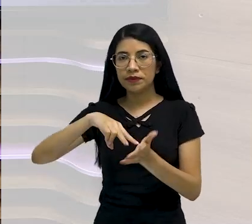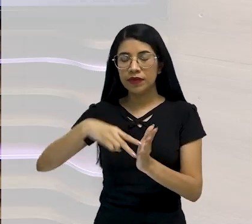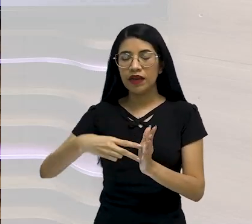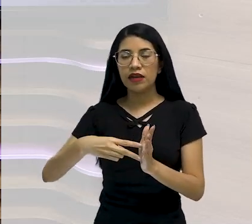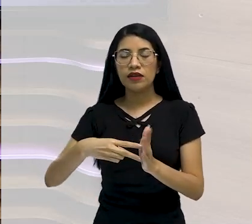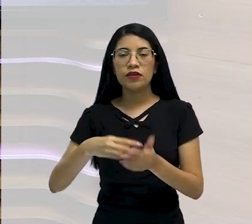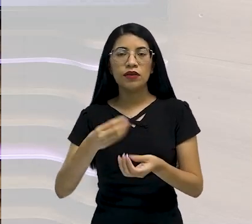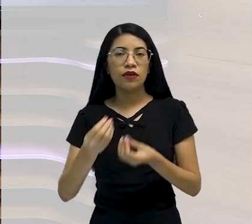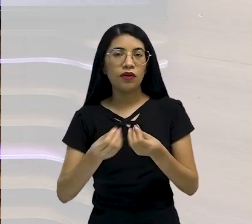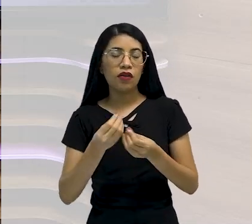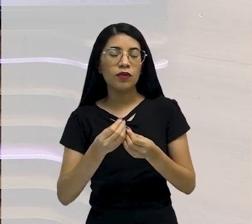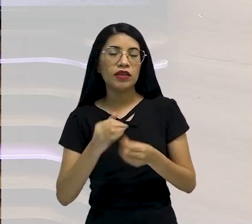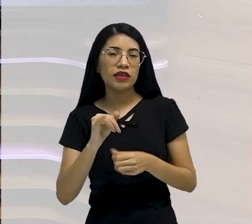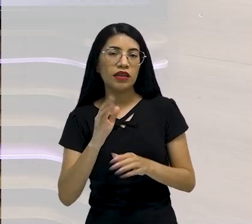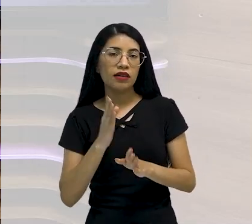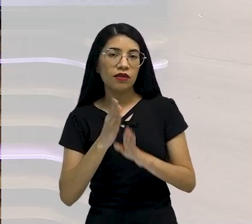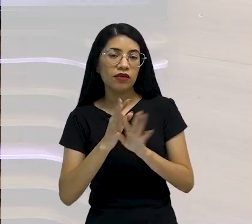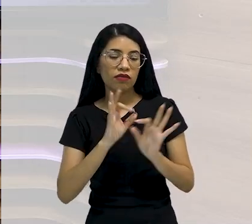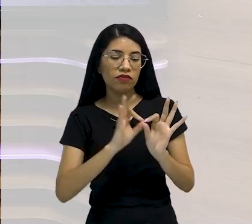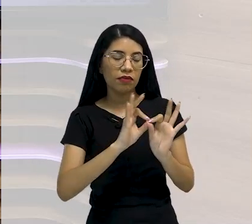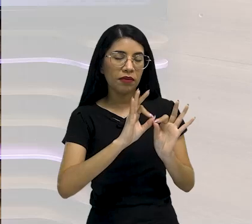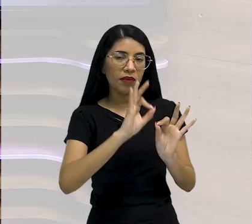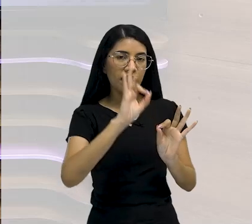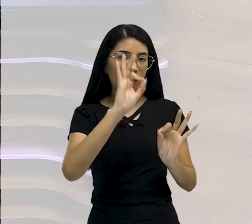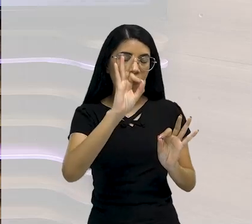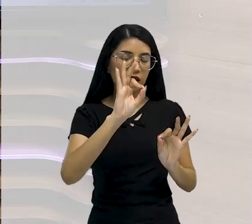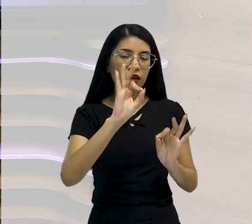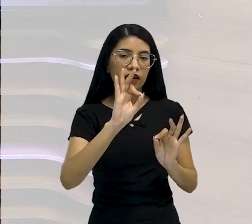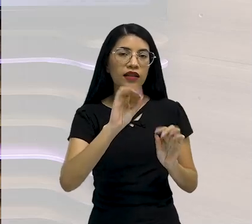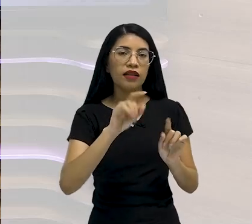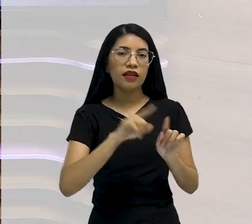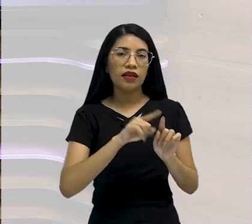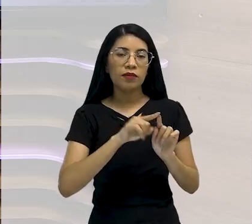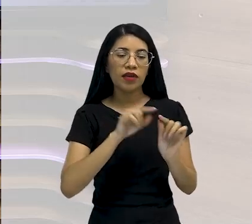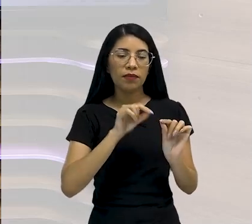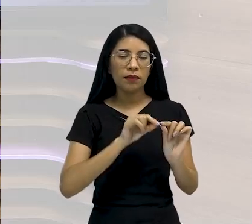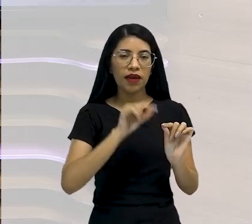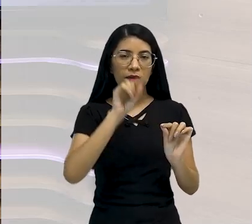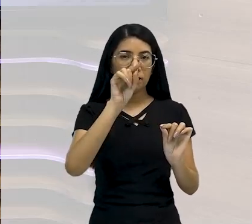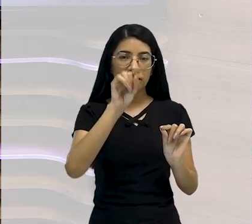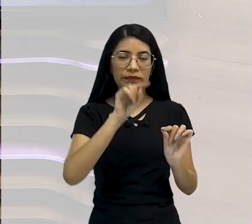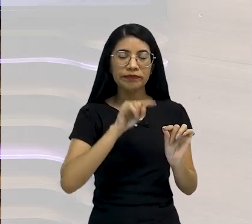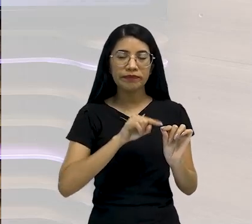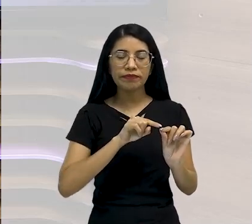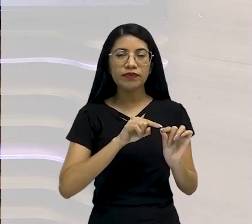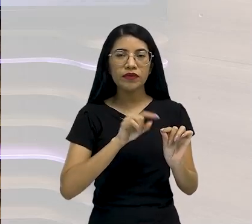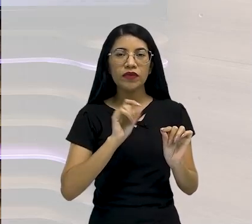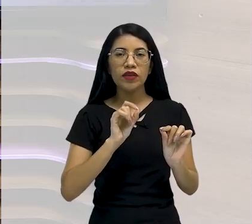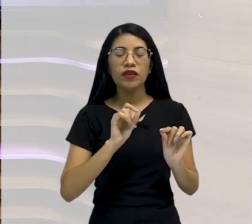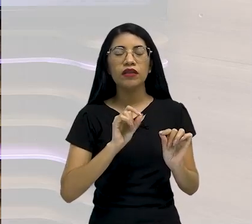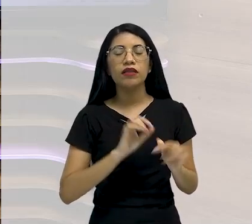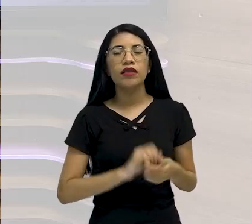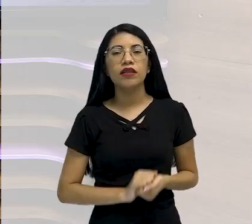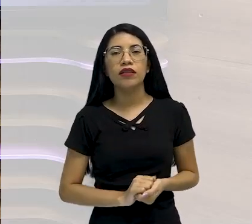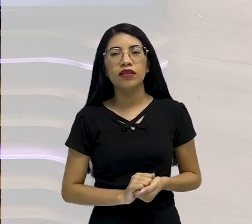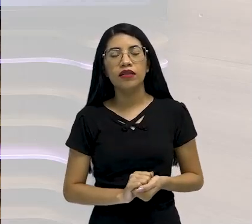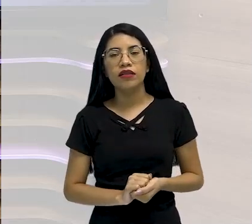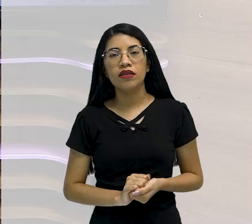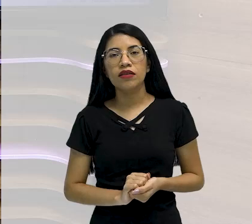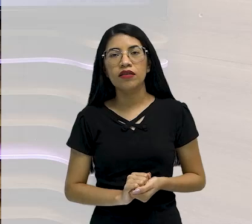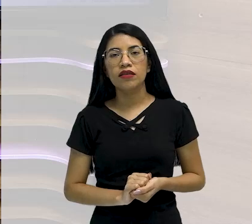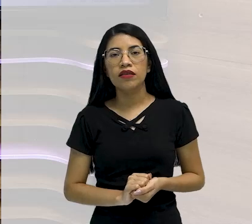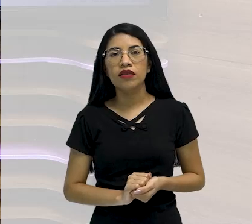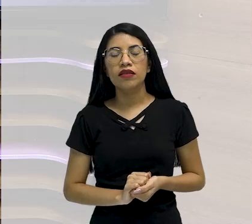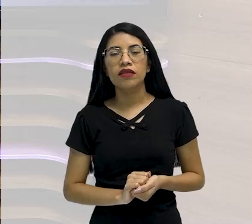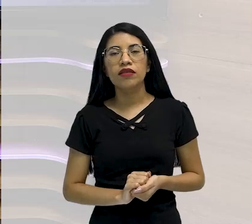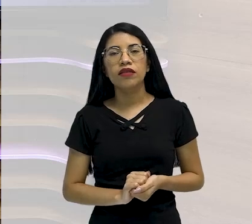a partir de um dos lados e utilizando justamente os pontos extremos, que são os pontos que vão determinar